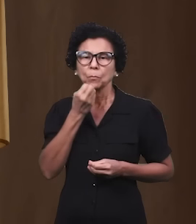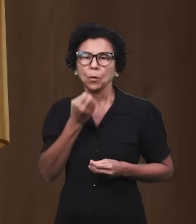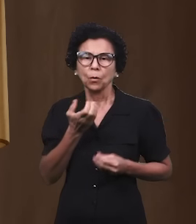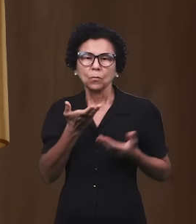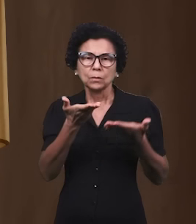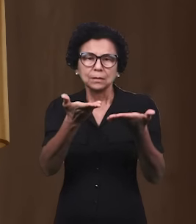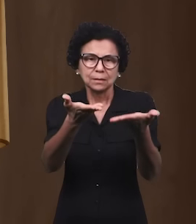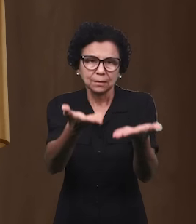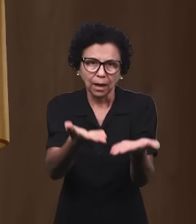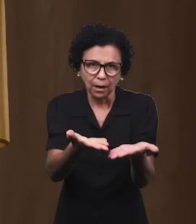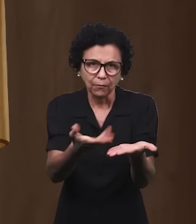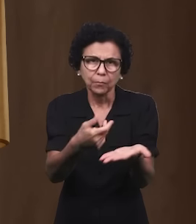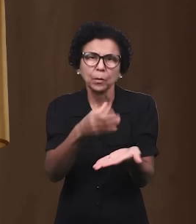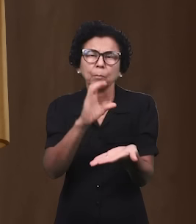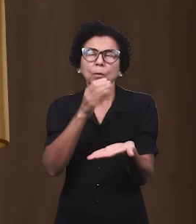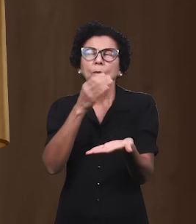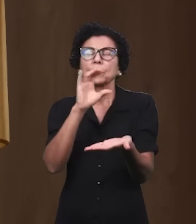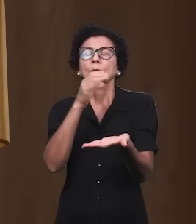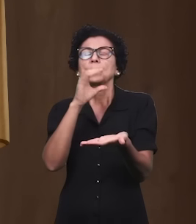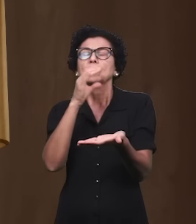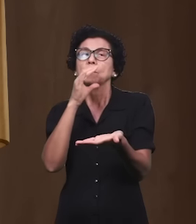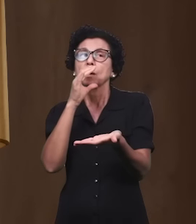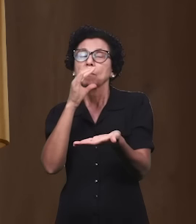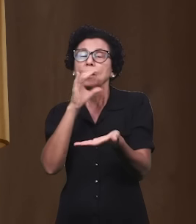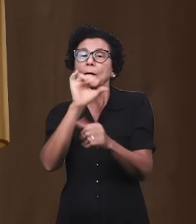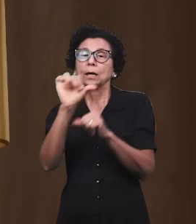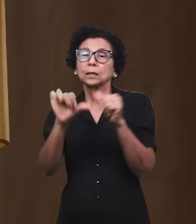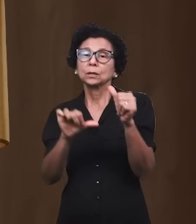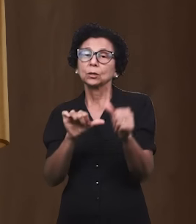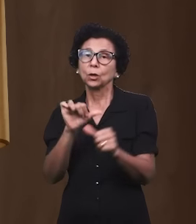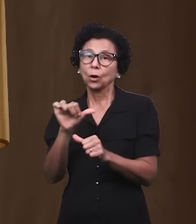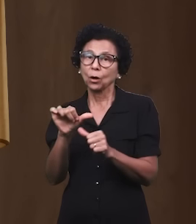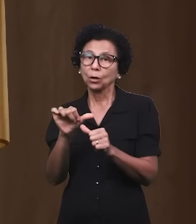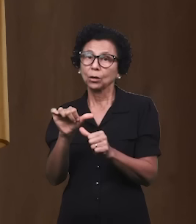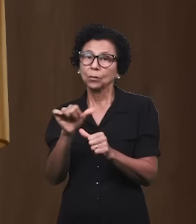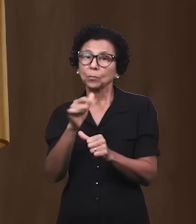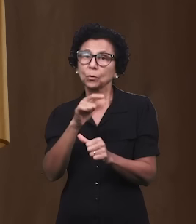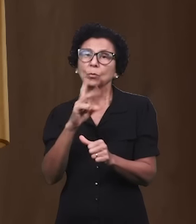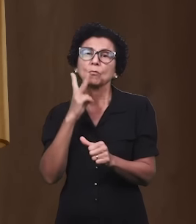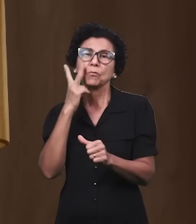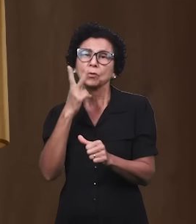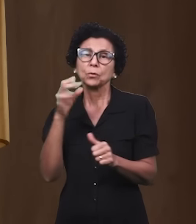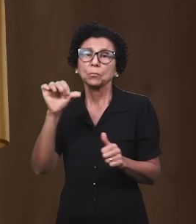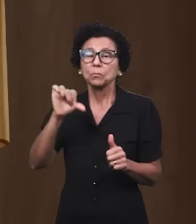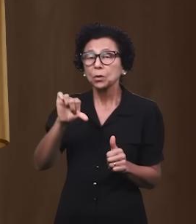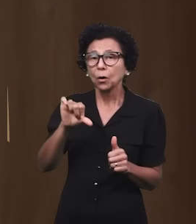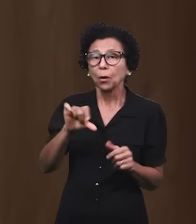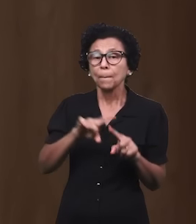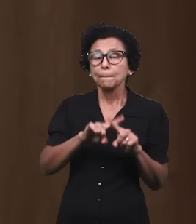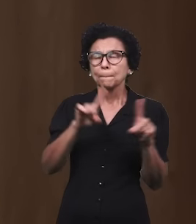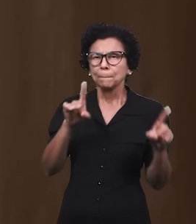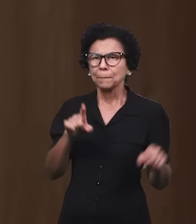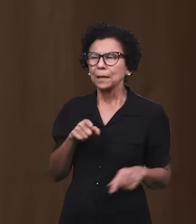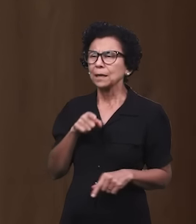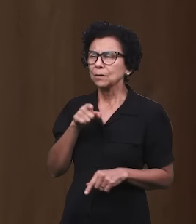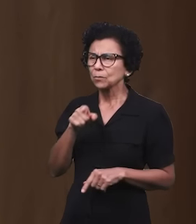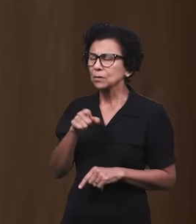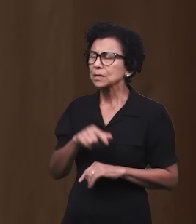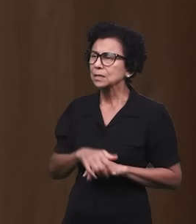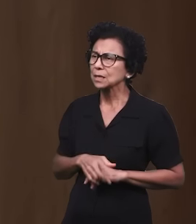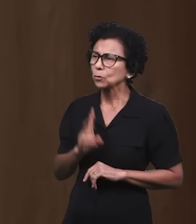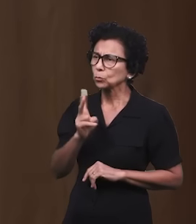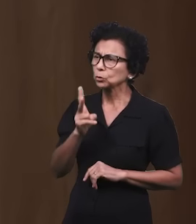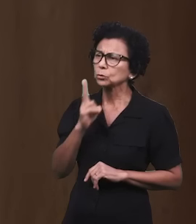tem bebido bem, então o inferior, mas tu guardaste até agora o bom vinho. Então, olha só,